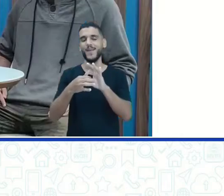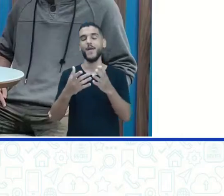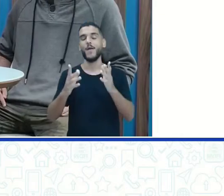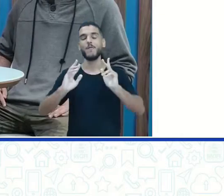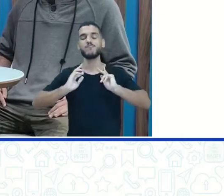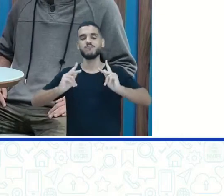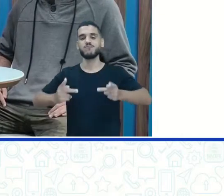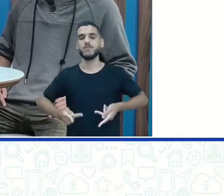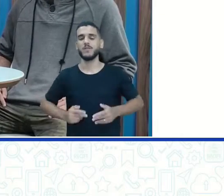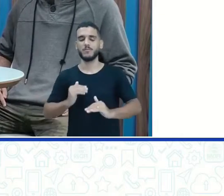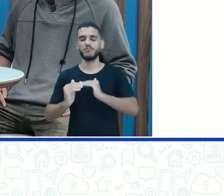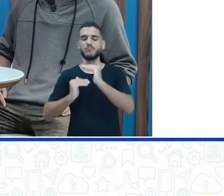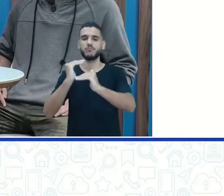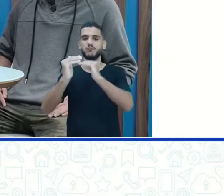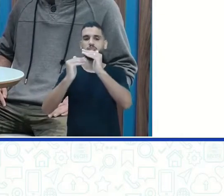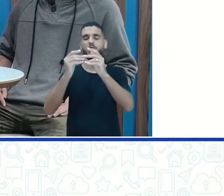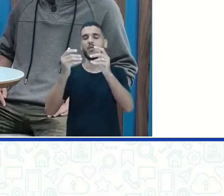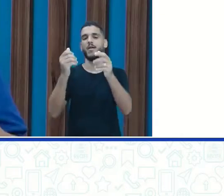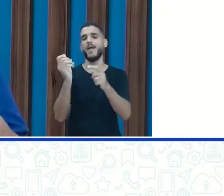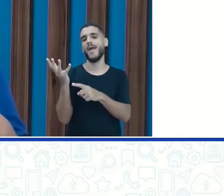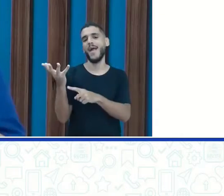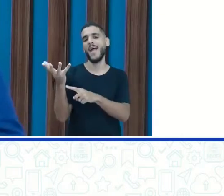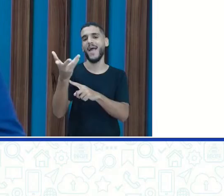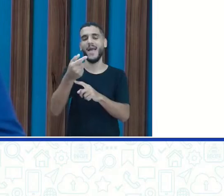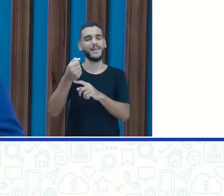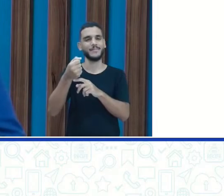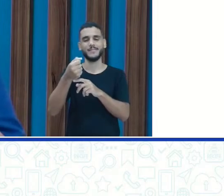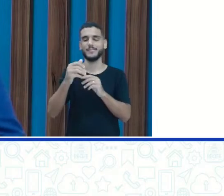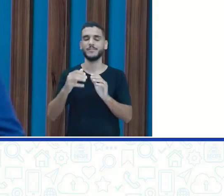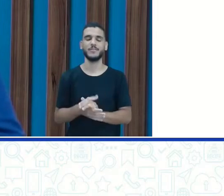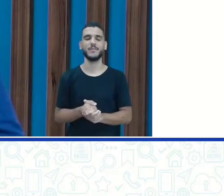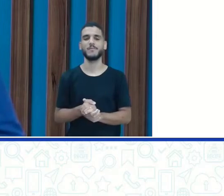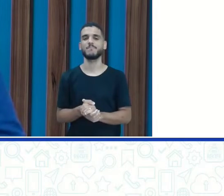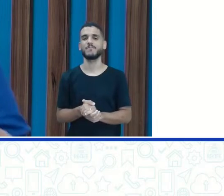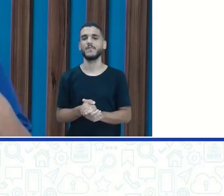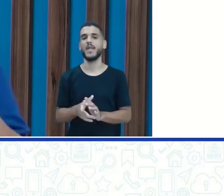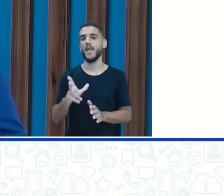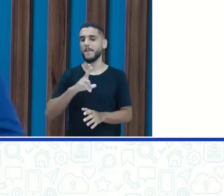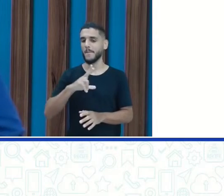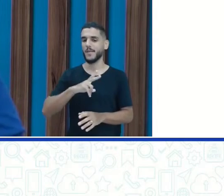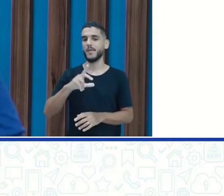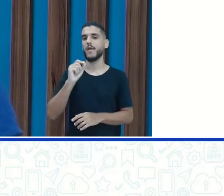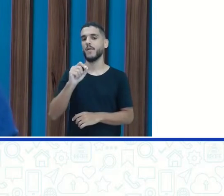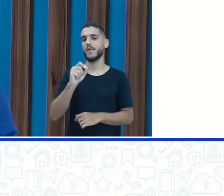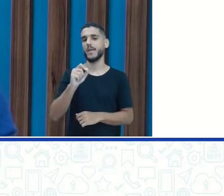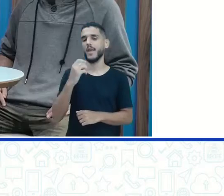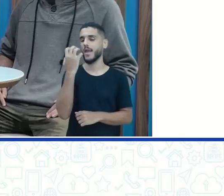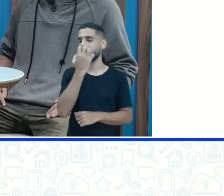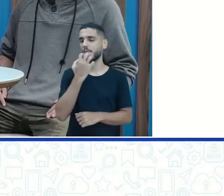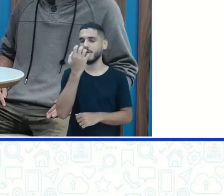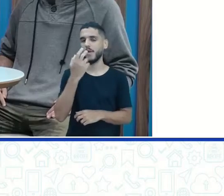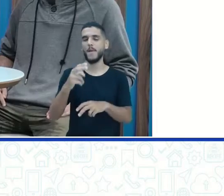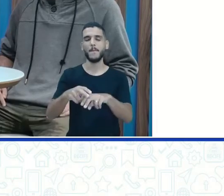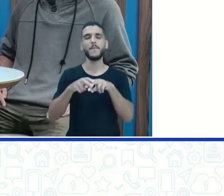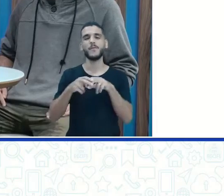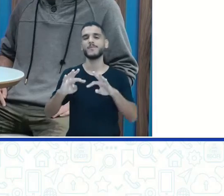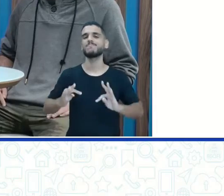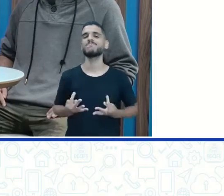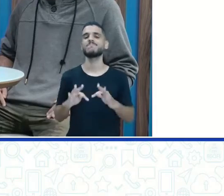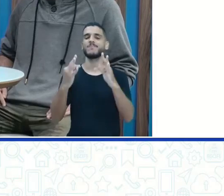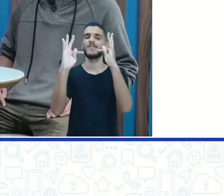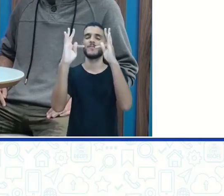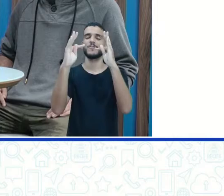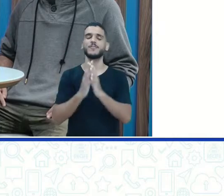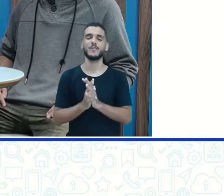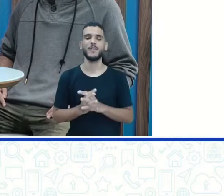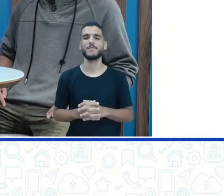área da arte. Todas elas, e em particular, a questão da música. E por que a tecnologia, professora? Por que a tecnologia,